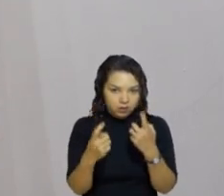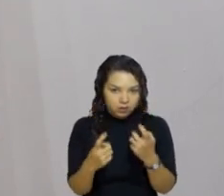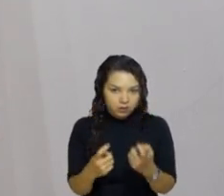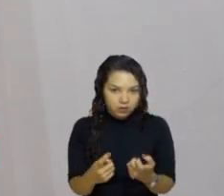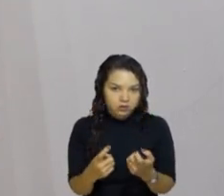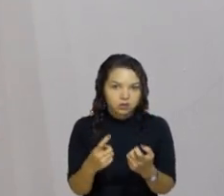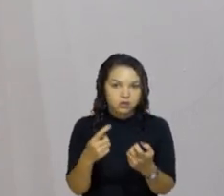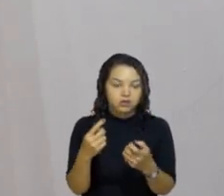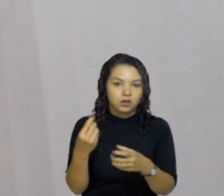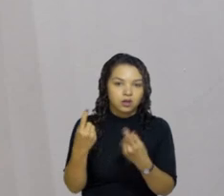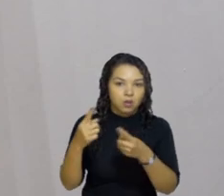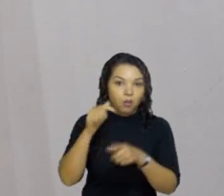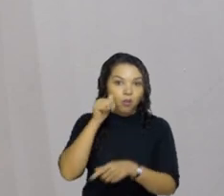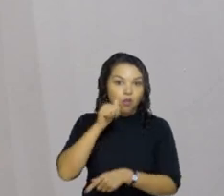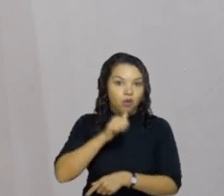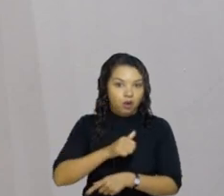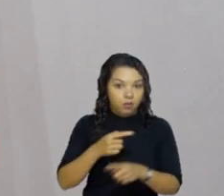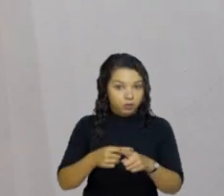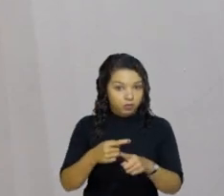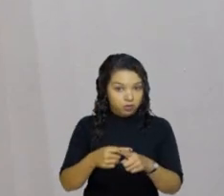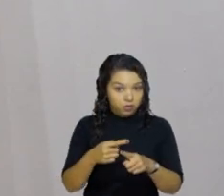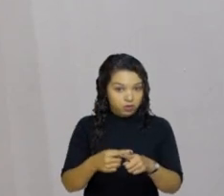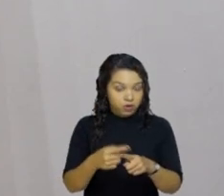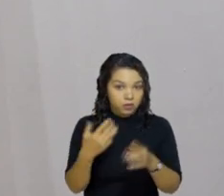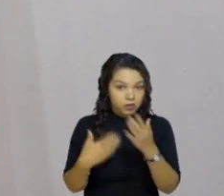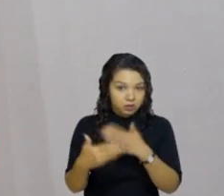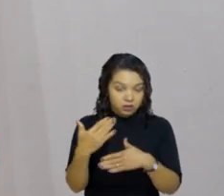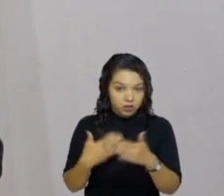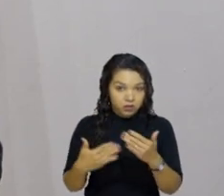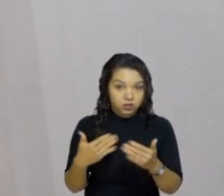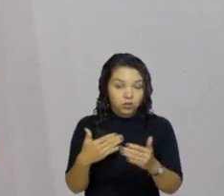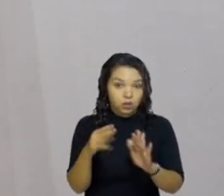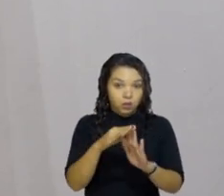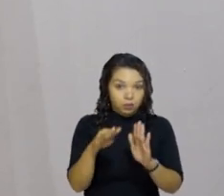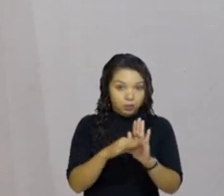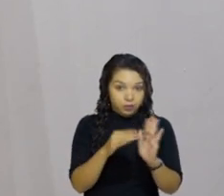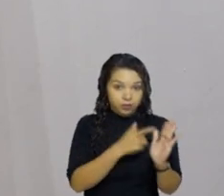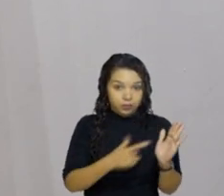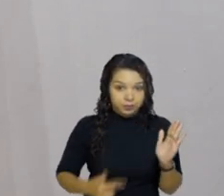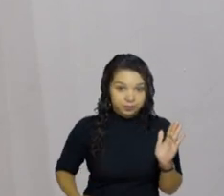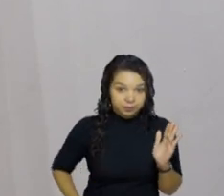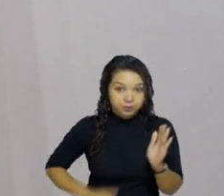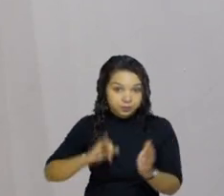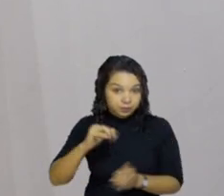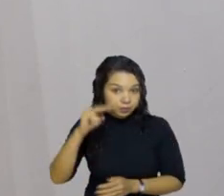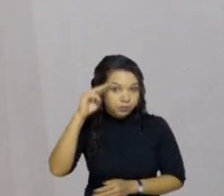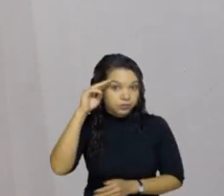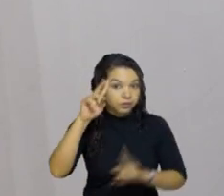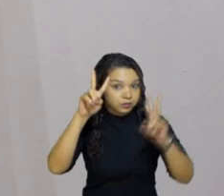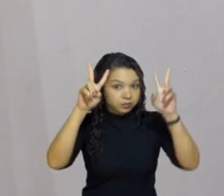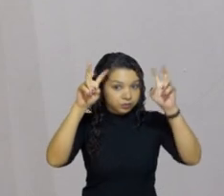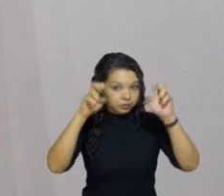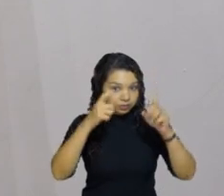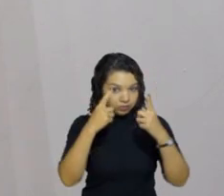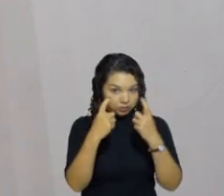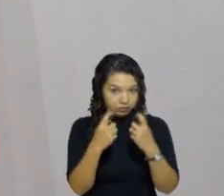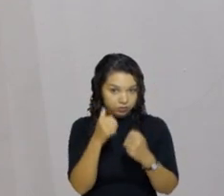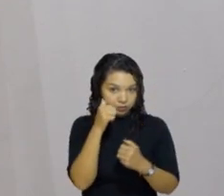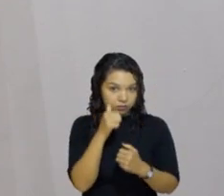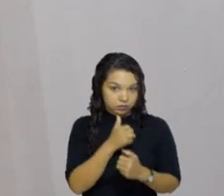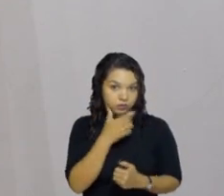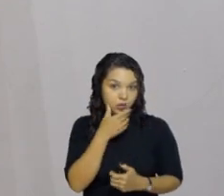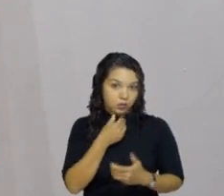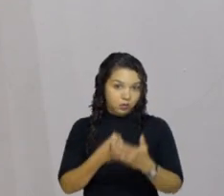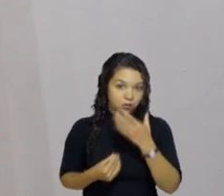plano de governo do governador Jorginho é tópico o combate à violência contra a mulher. Papo de homem com homem,